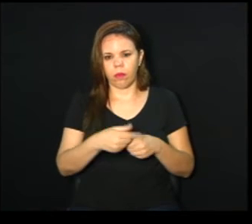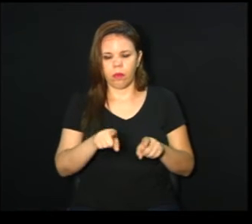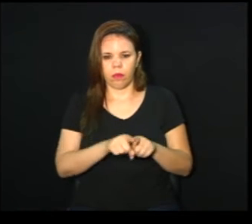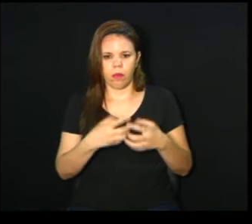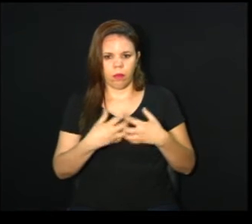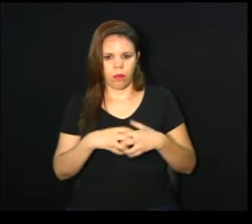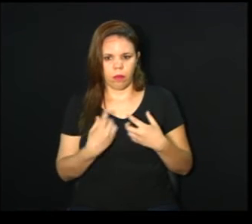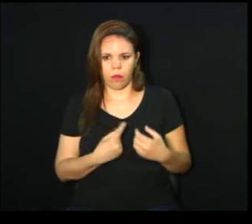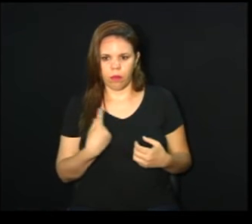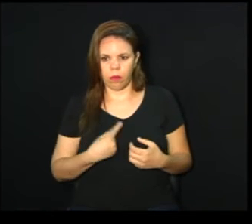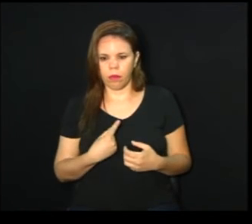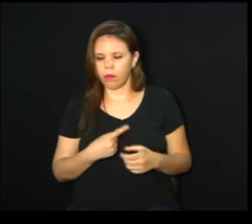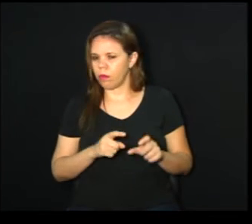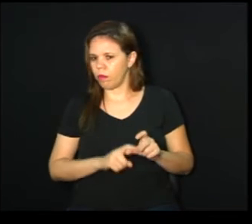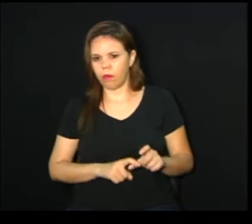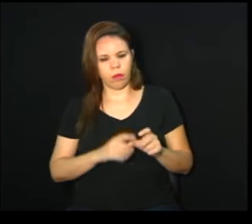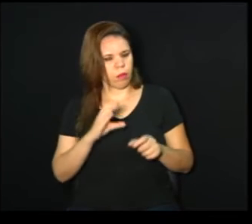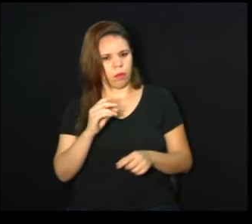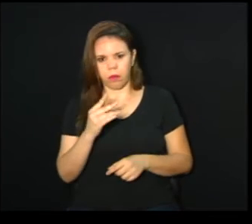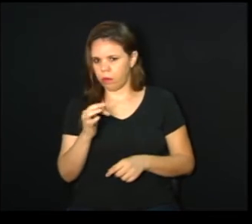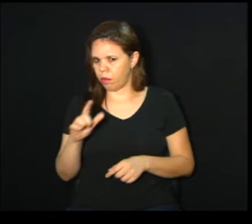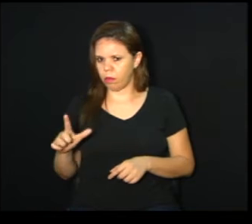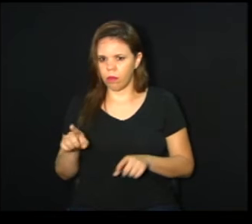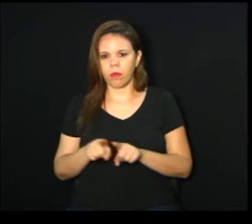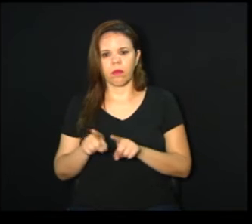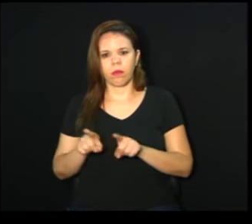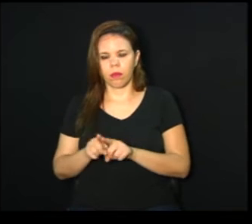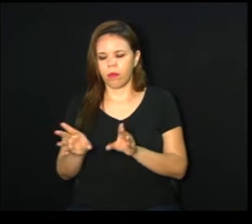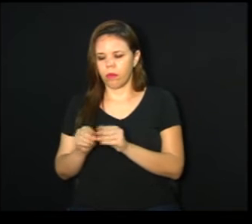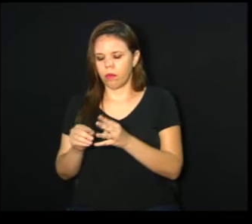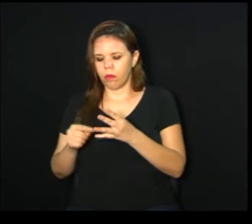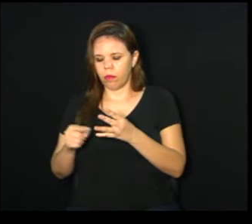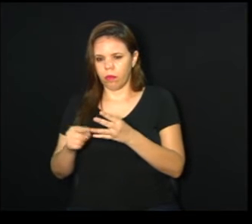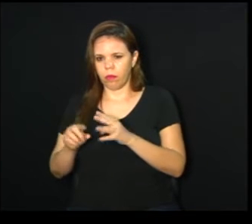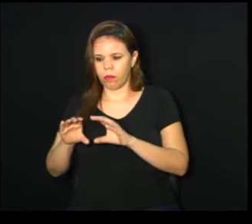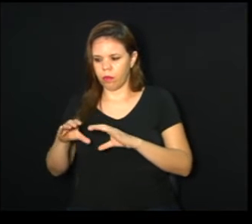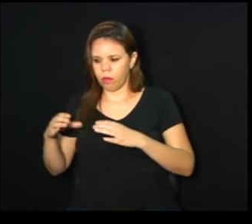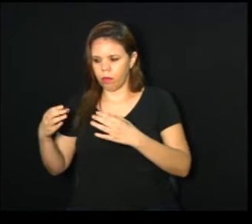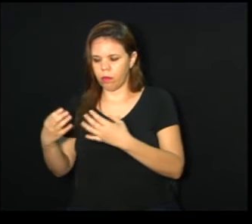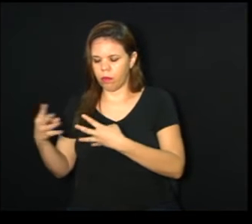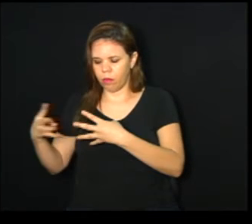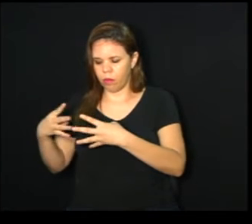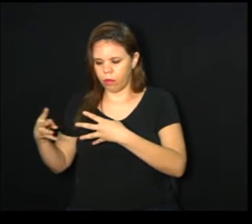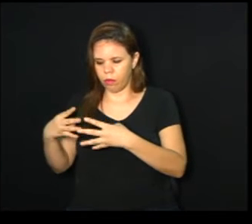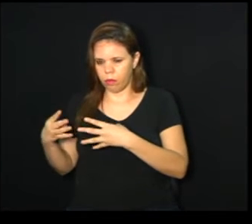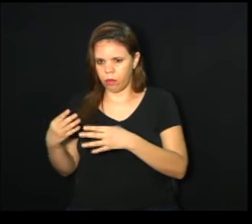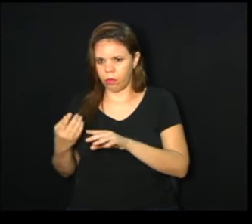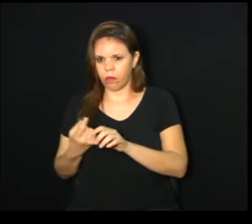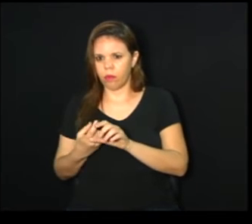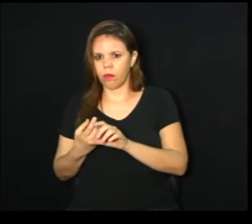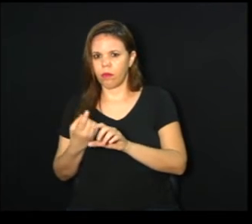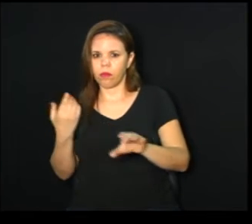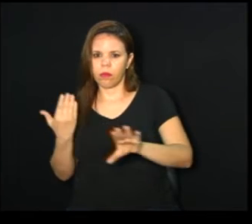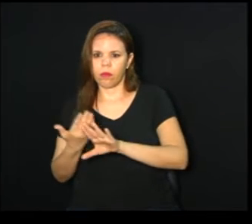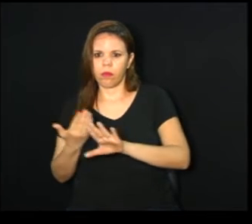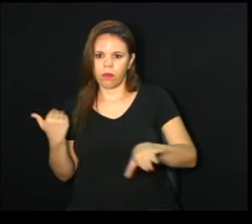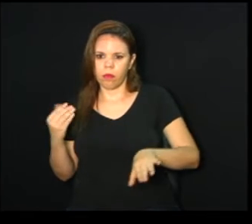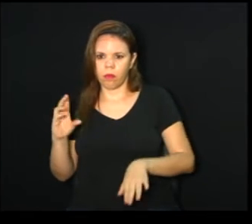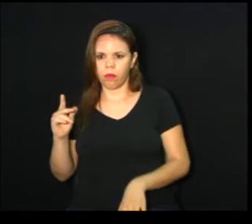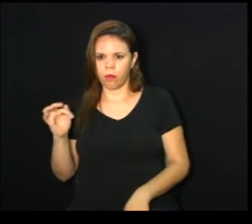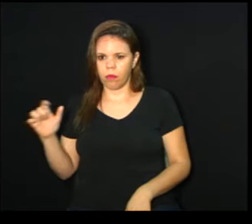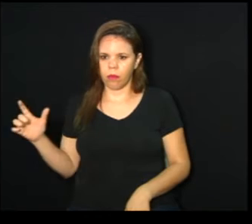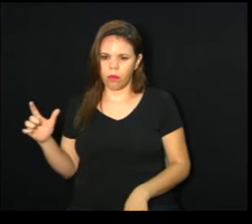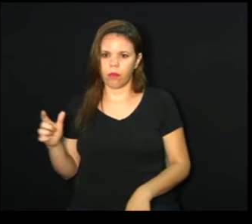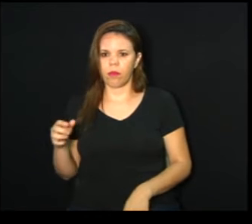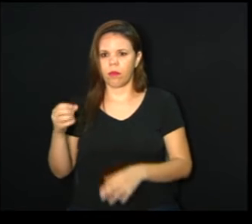funcionando isoladamente. E, por fim, um condomínio de residências em Barão Geraldo que vai funcionar ilhado da rede, com geração